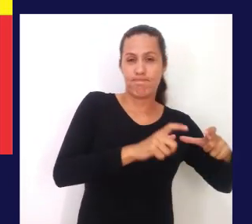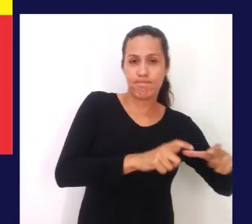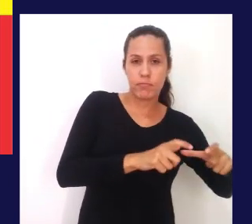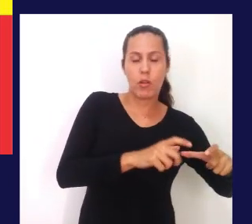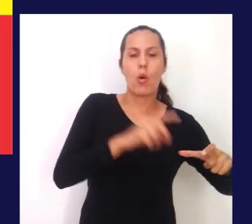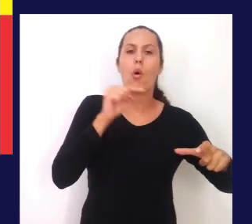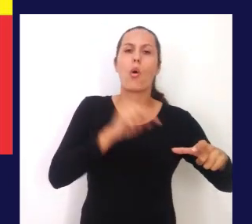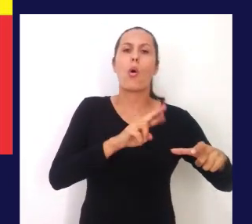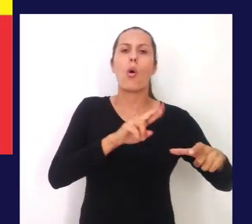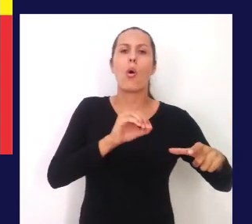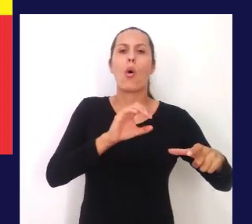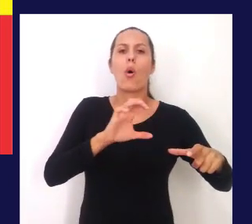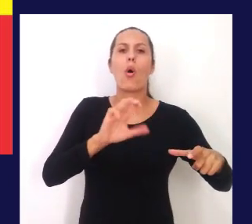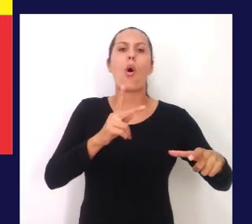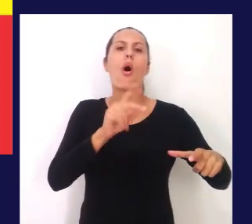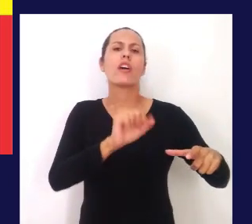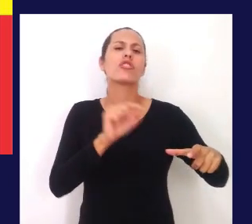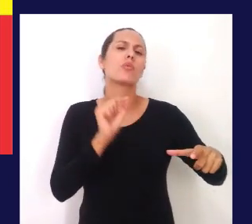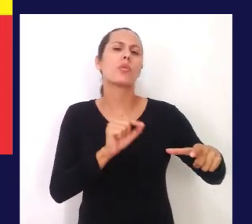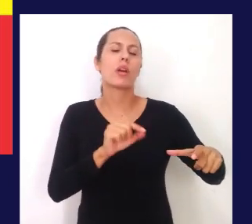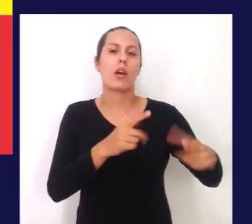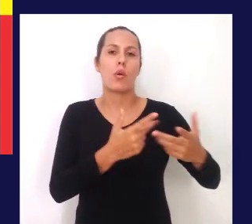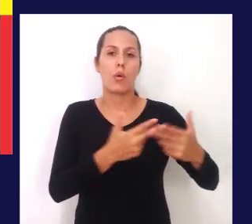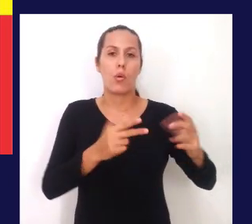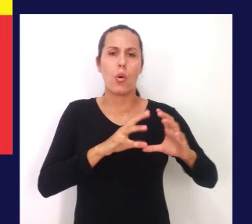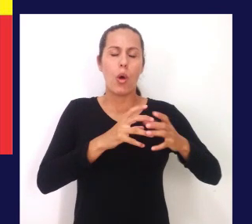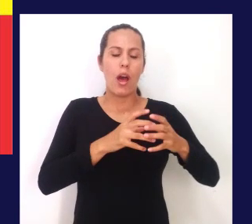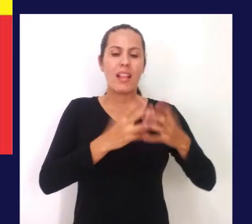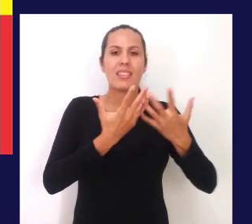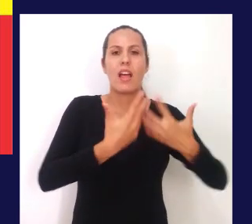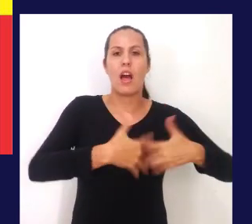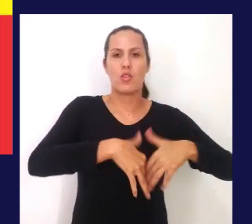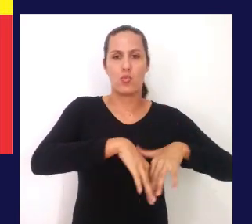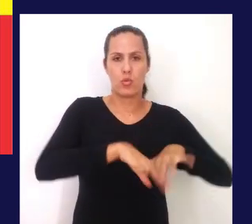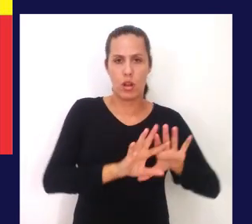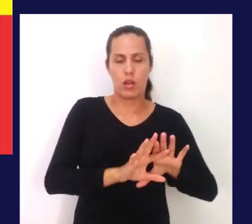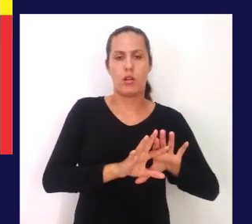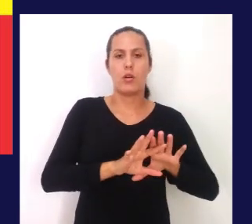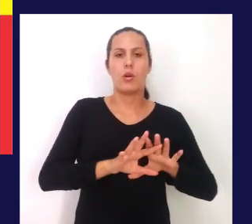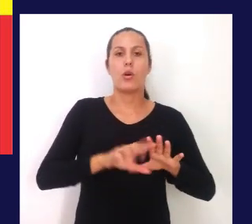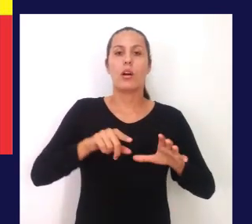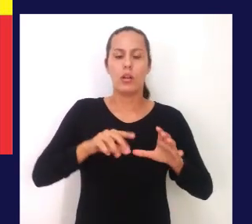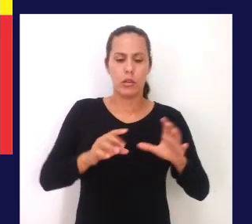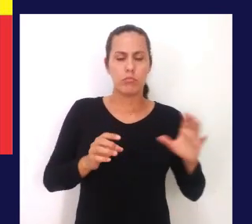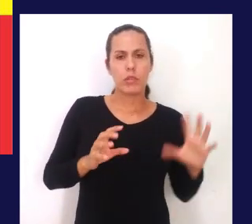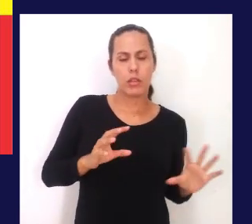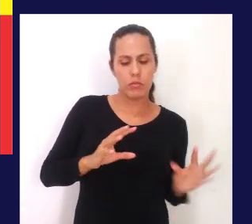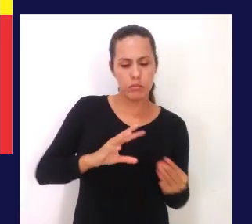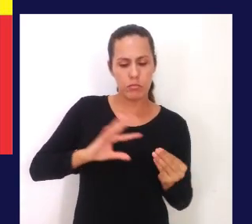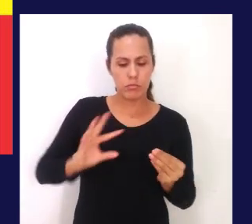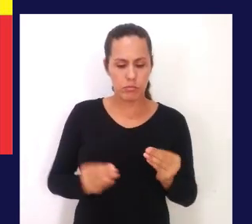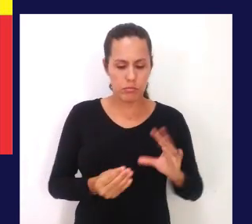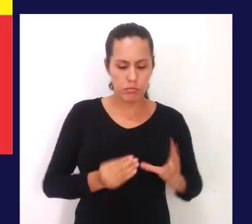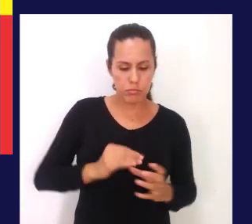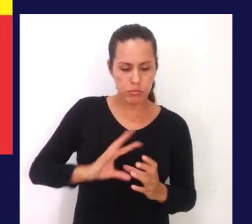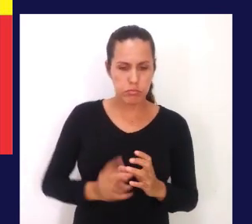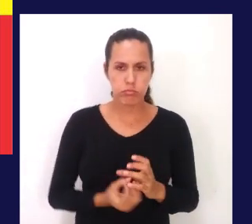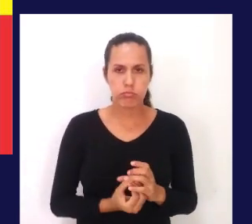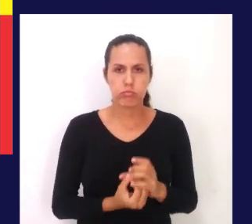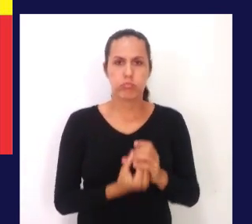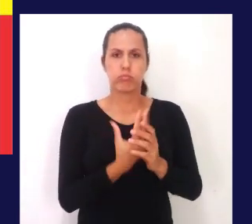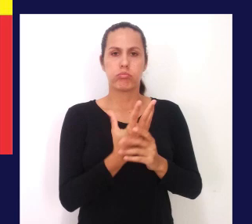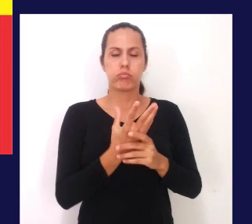de um agregado natural, que vai ser composto por alguns minerais, ou por um único